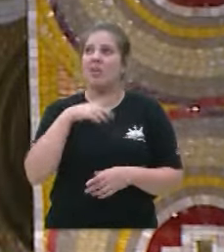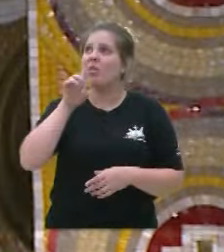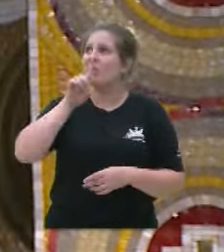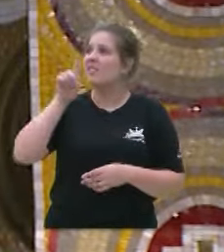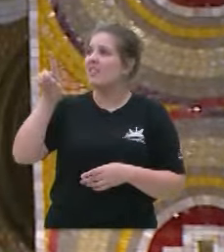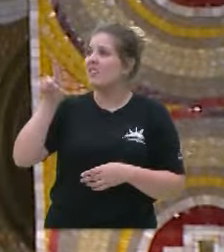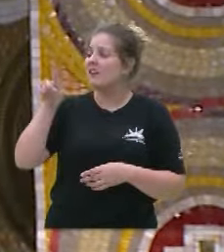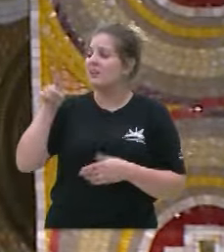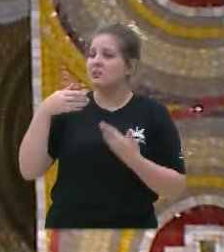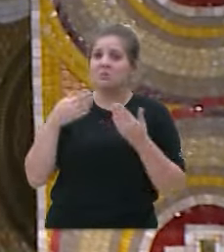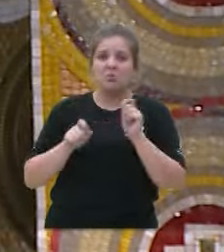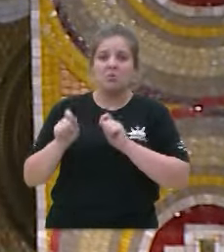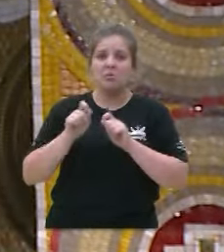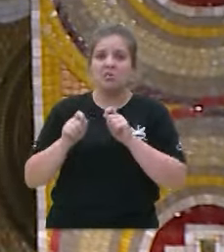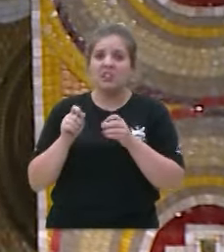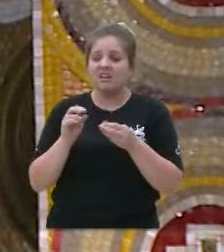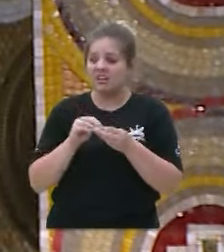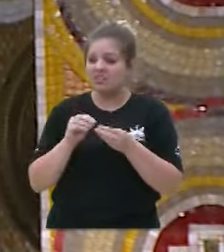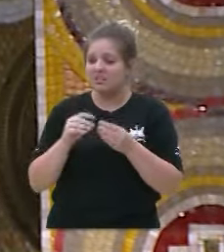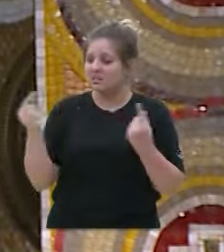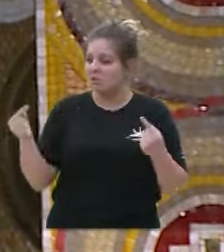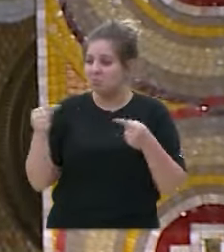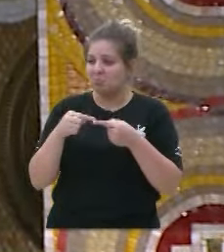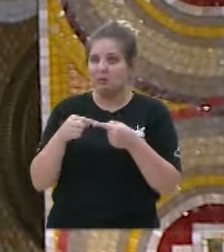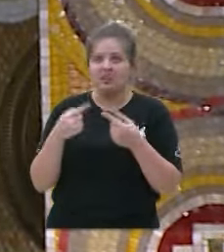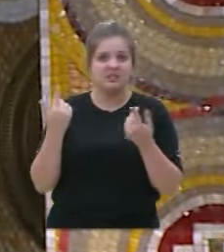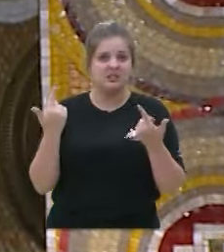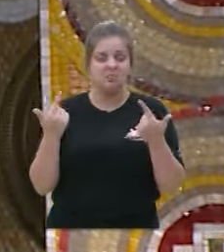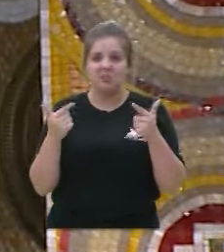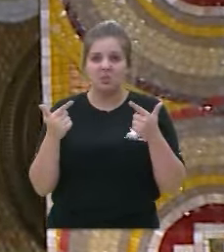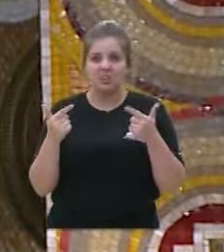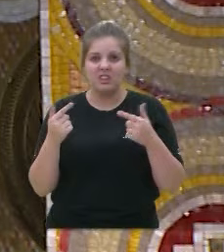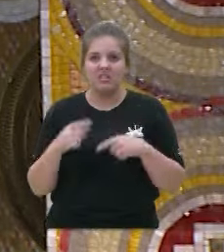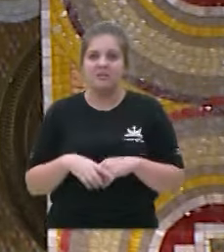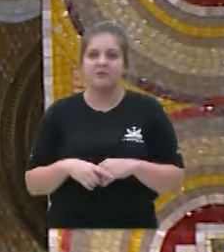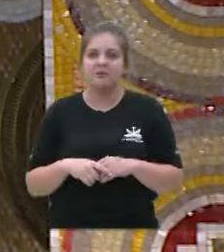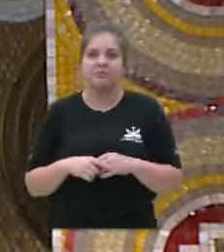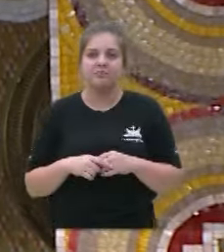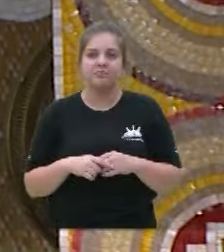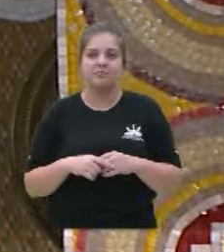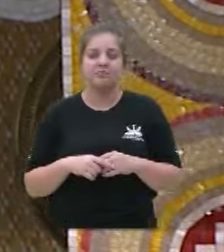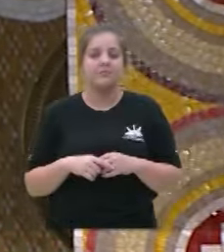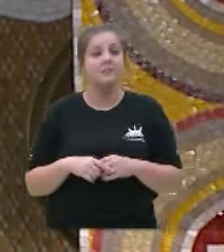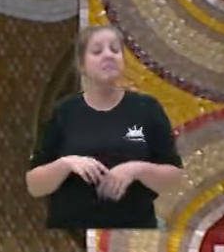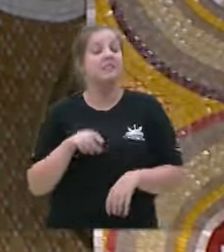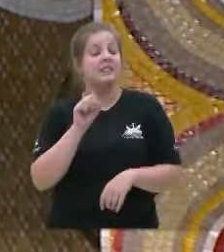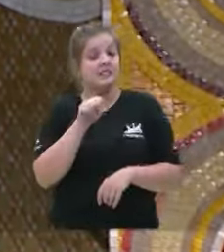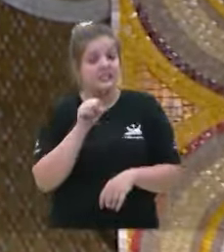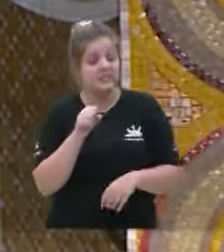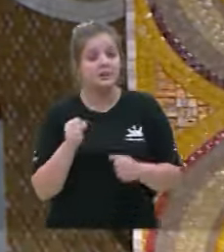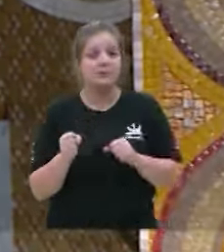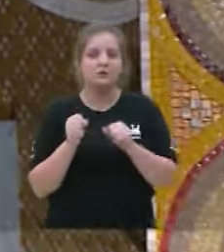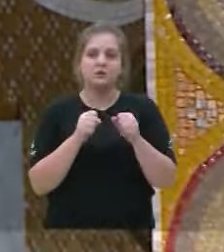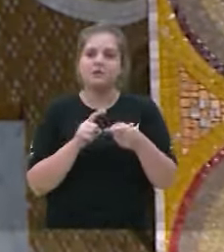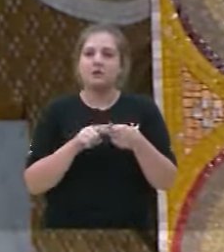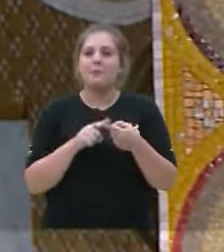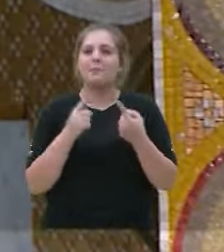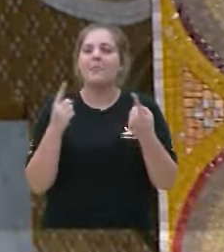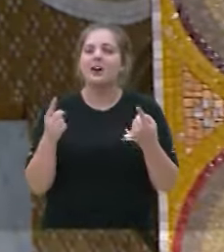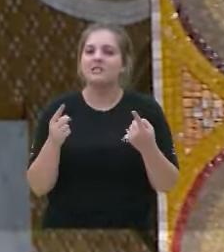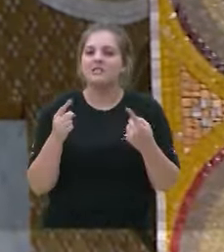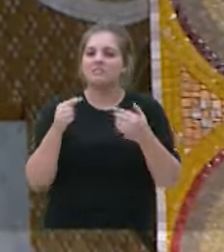Deus ele poderia ter dito isso irmã sim porque ele era livre porém